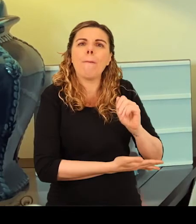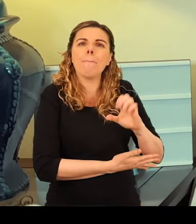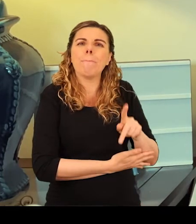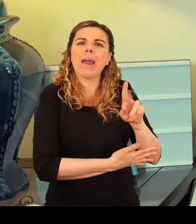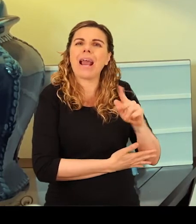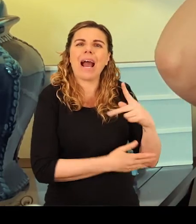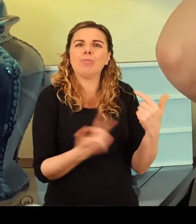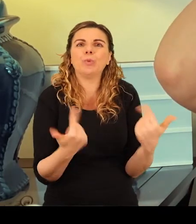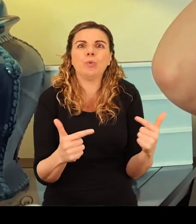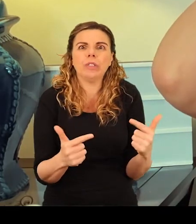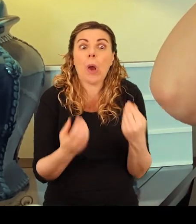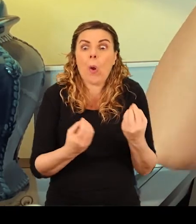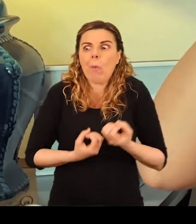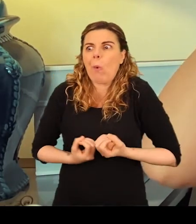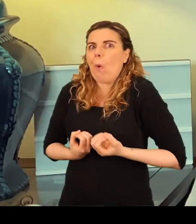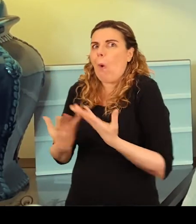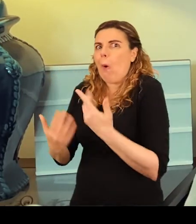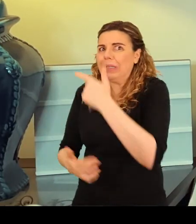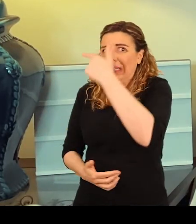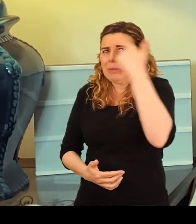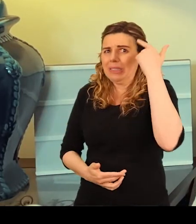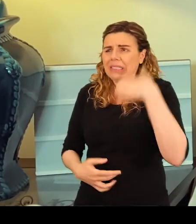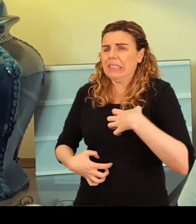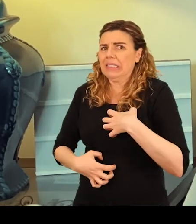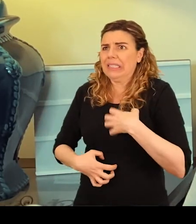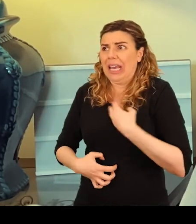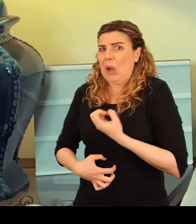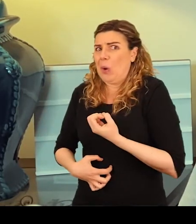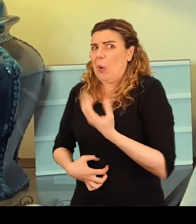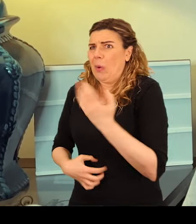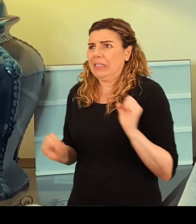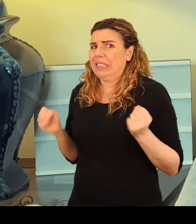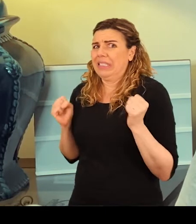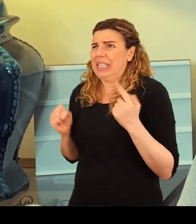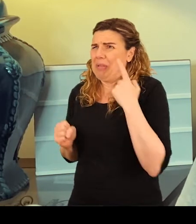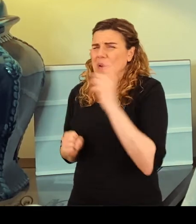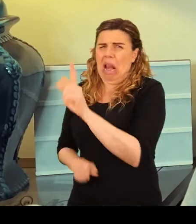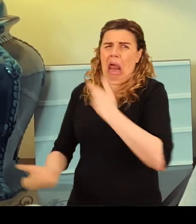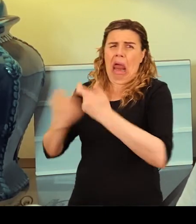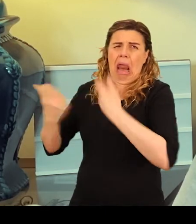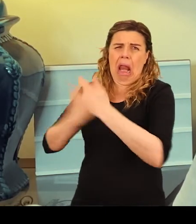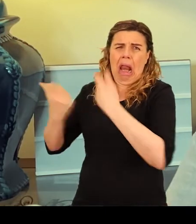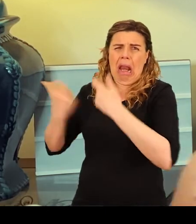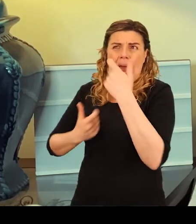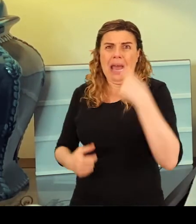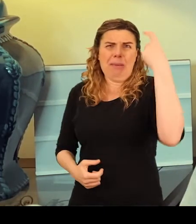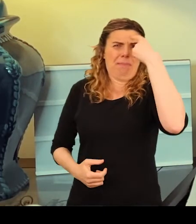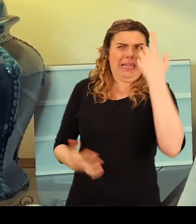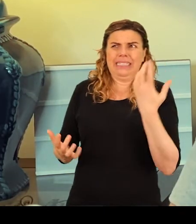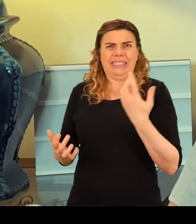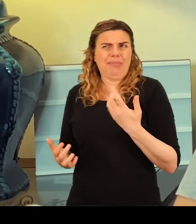tinha backup. Como é que eu vou contar isso pra Luísa? Quando eu cheguei lá, eu contei pra ela, tensa, e esperando que ela ia me